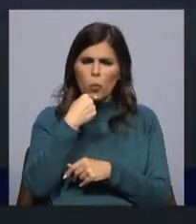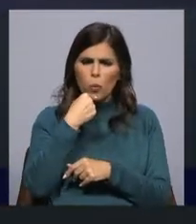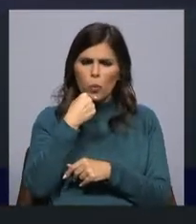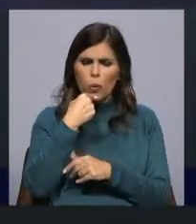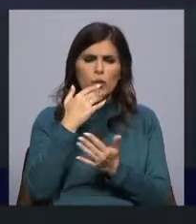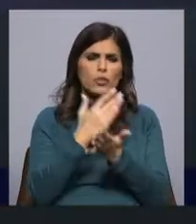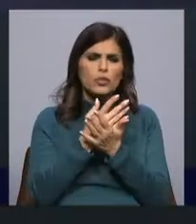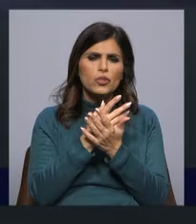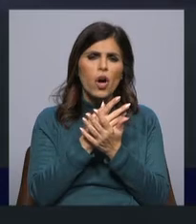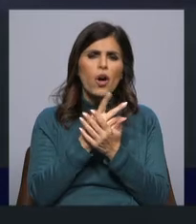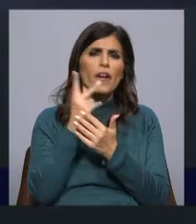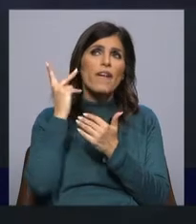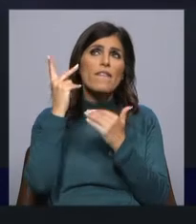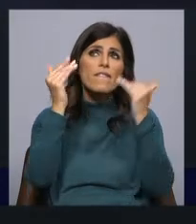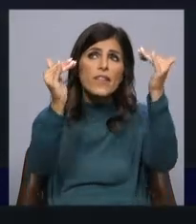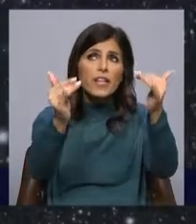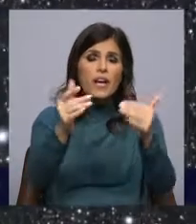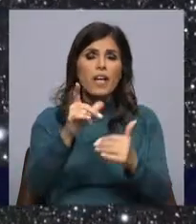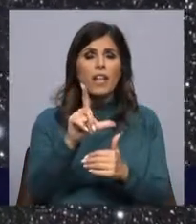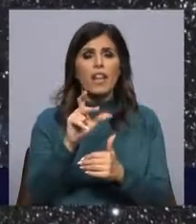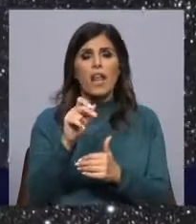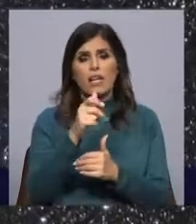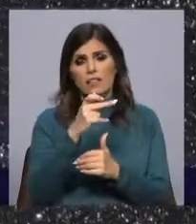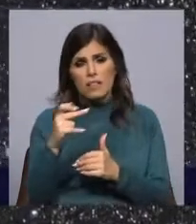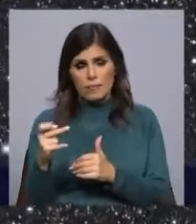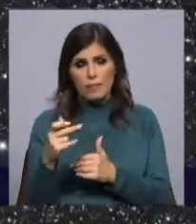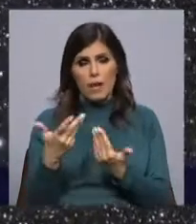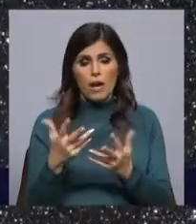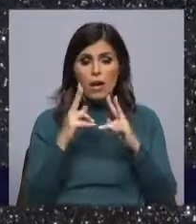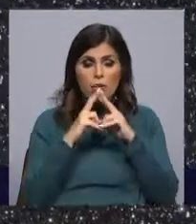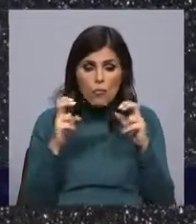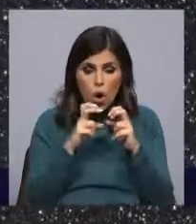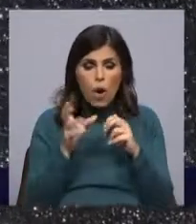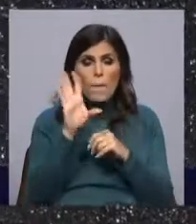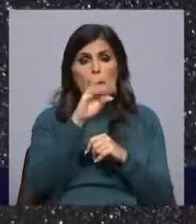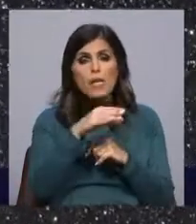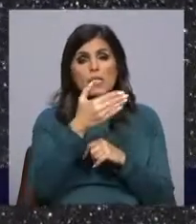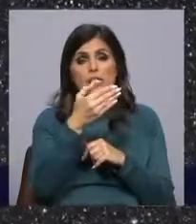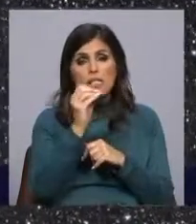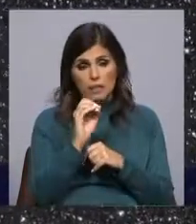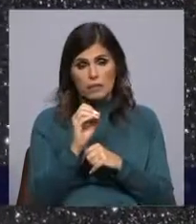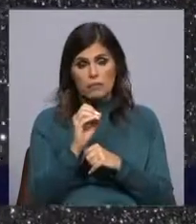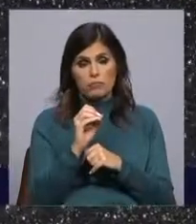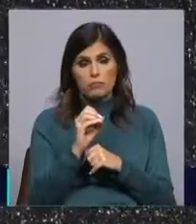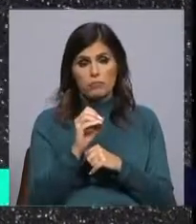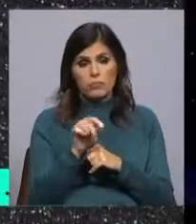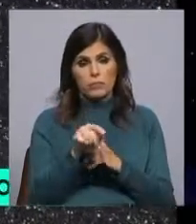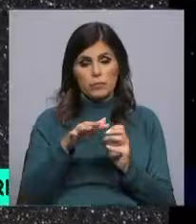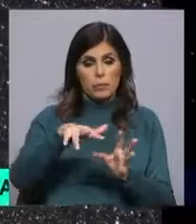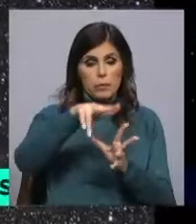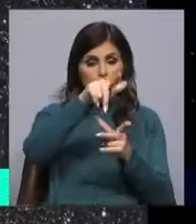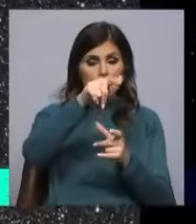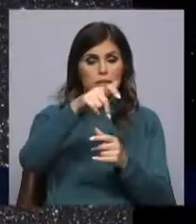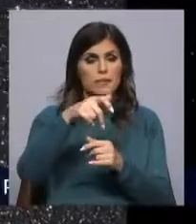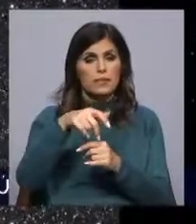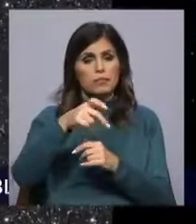Via Láctea. E agora, de uma assentada só, descobriram pelo menos mais de 70 destes planetas vagabundos,